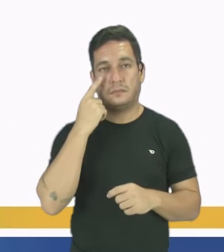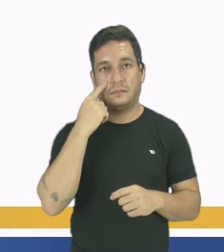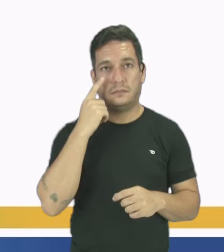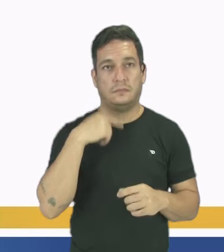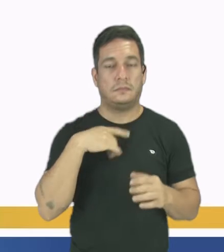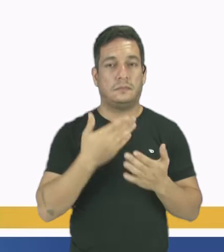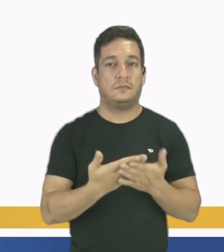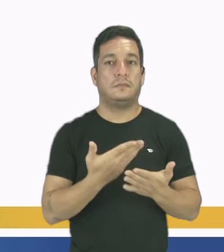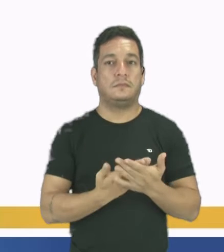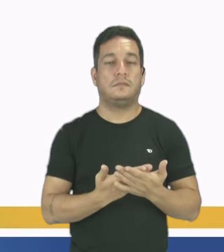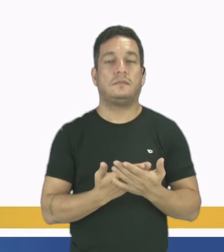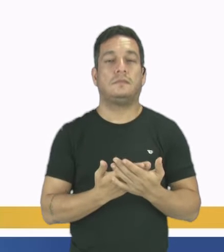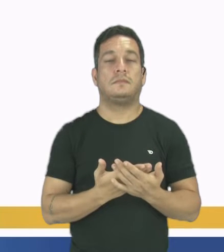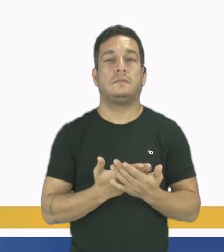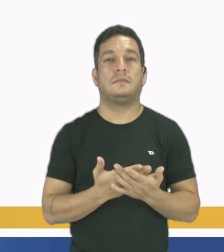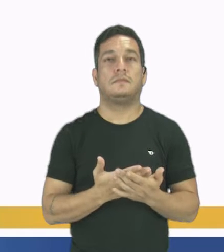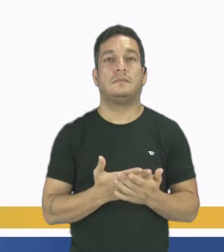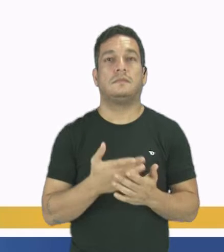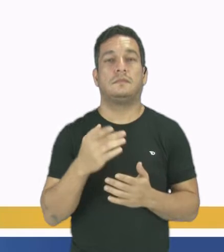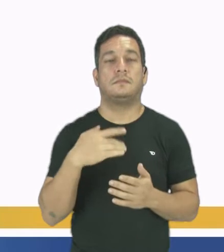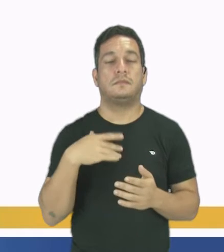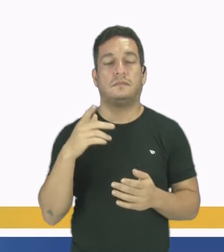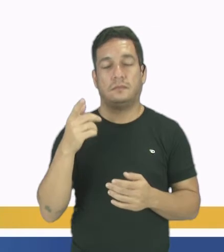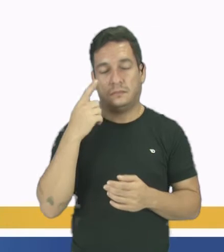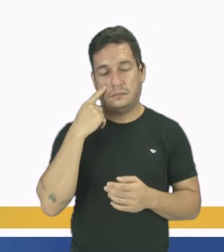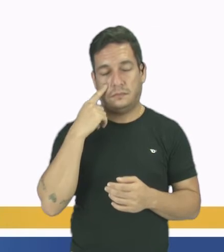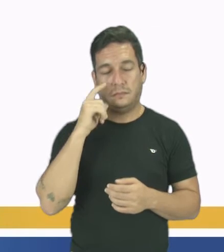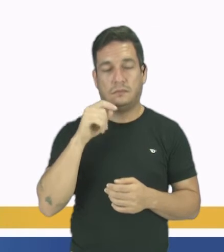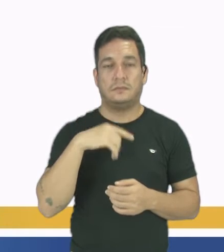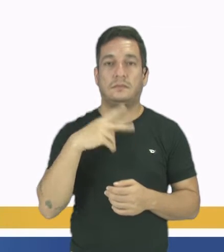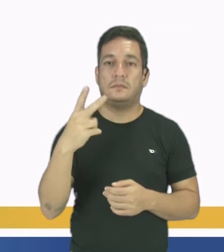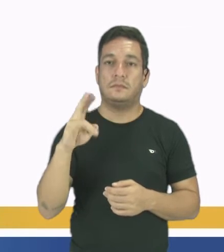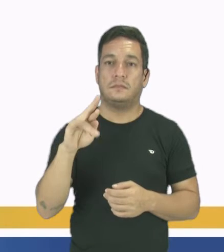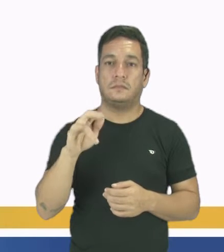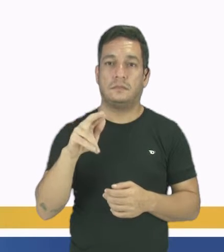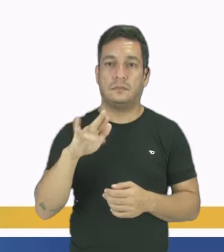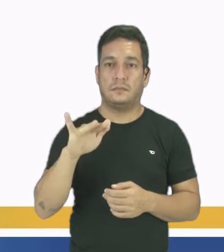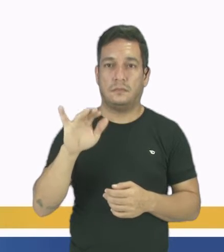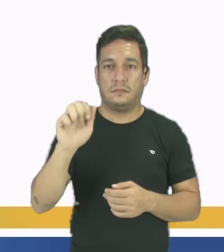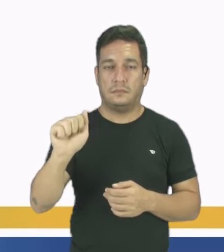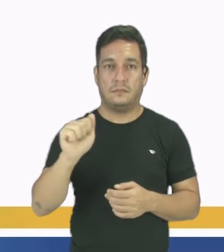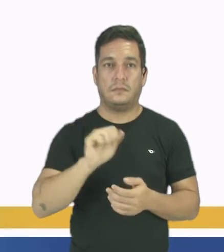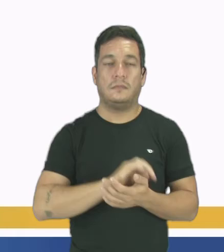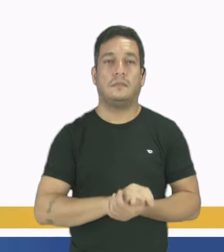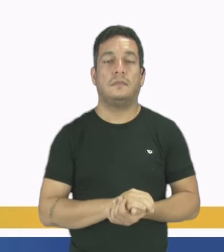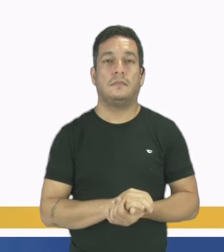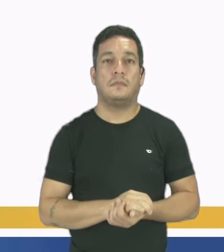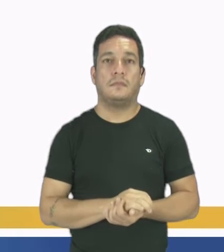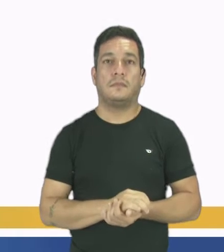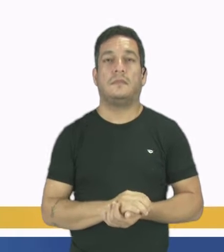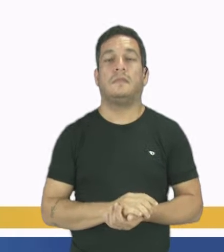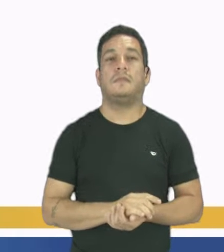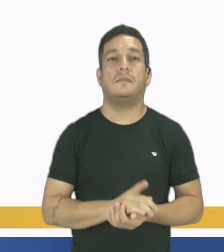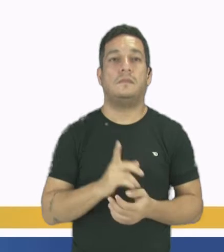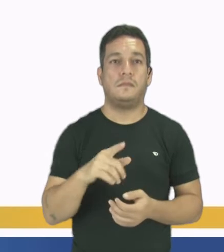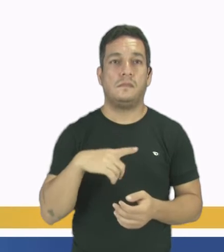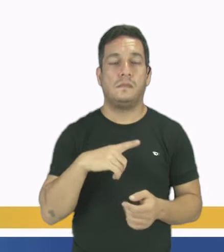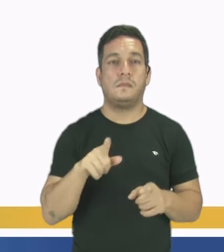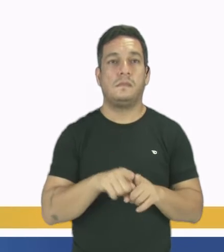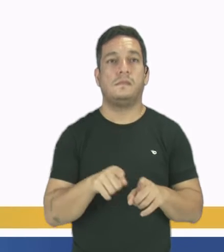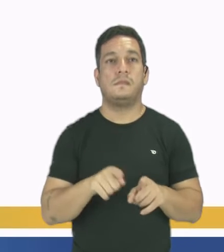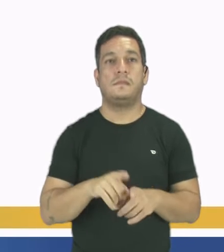e estudar diante dessas duas circunferências. E aí, nesse caso, nós